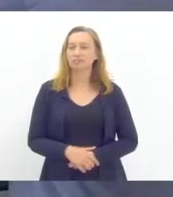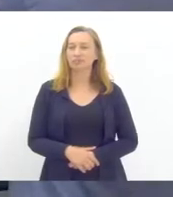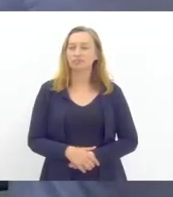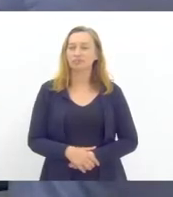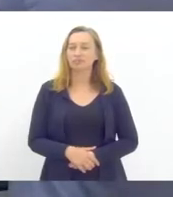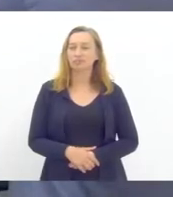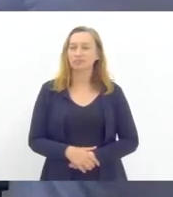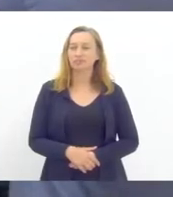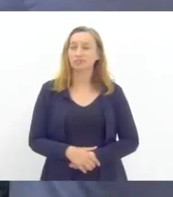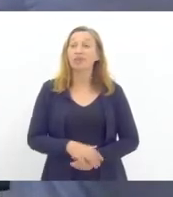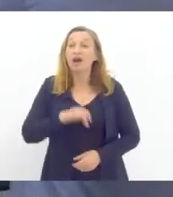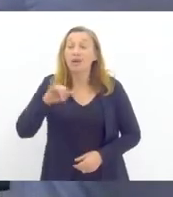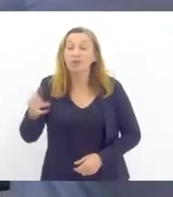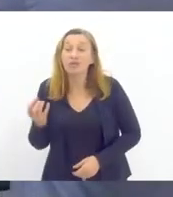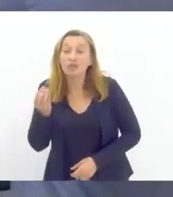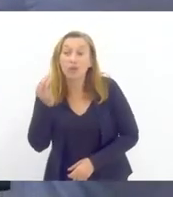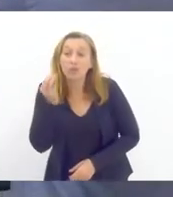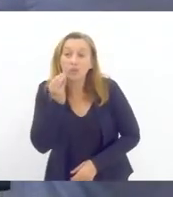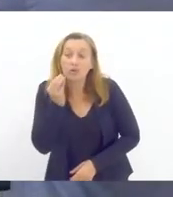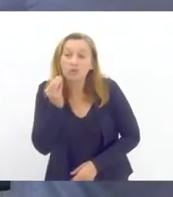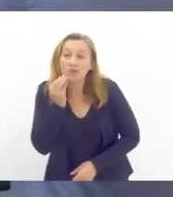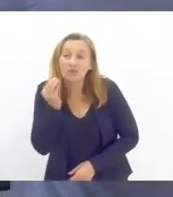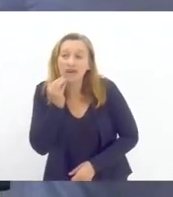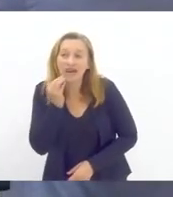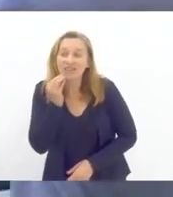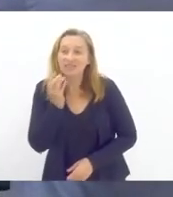vou aproveitar a oportunidade